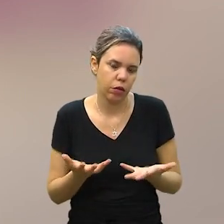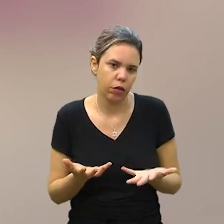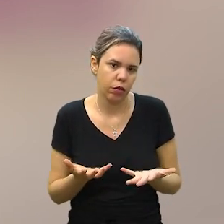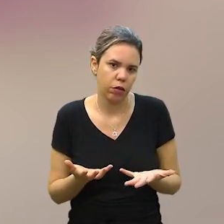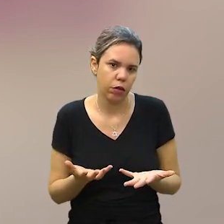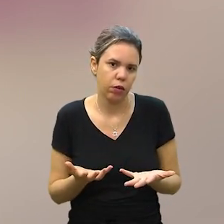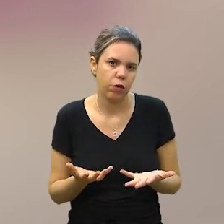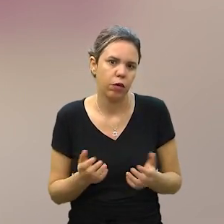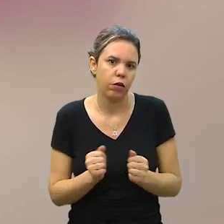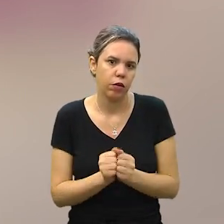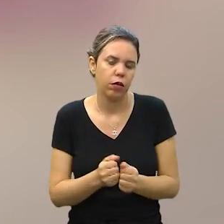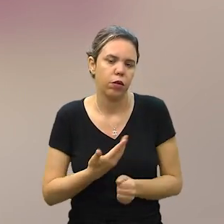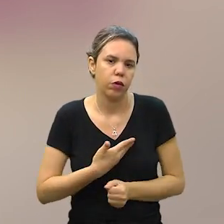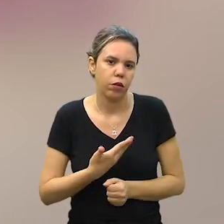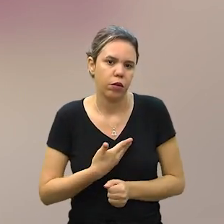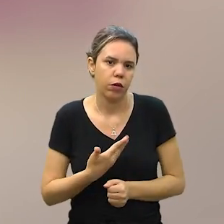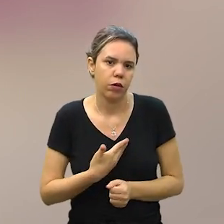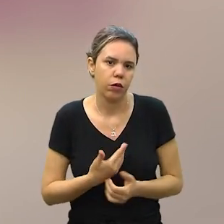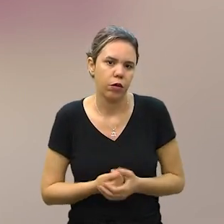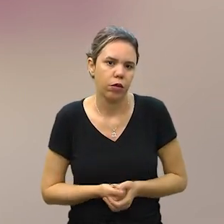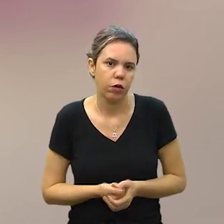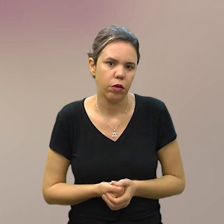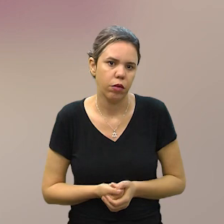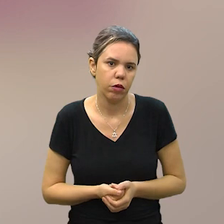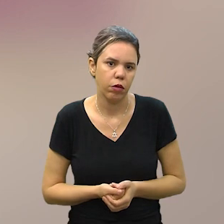querem estar com amigos,